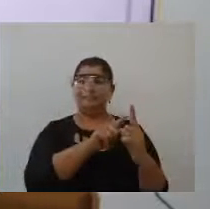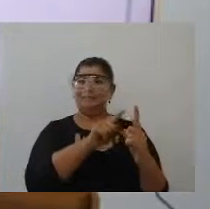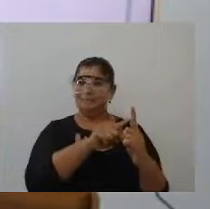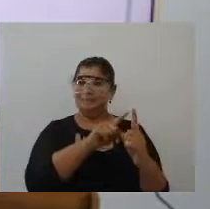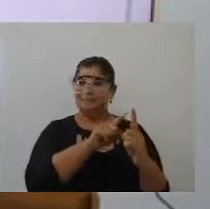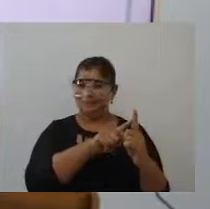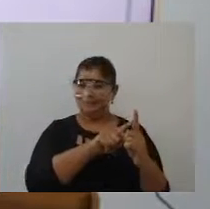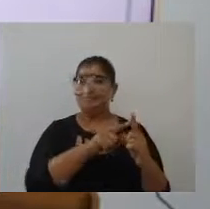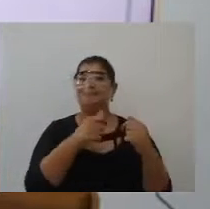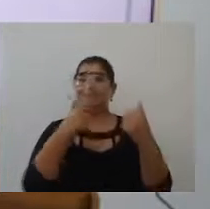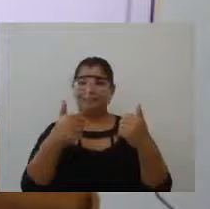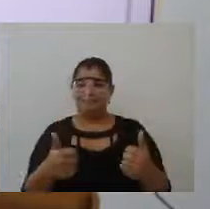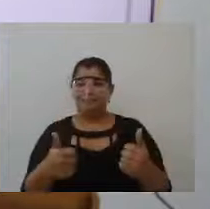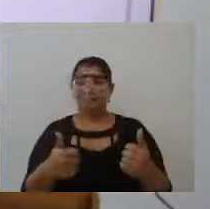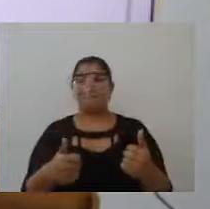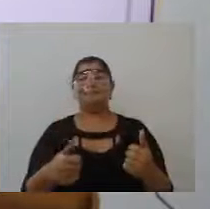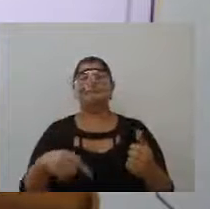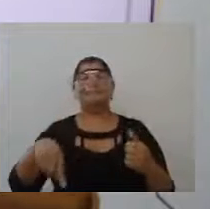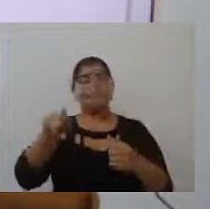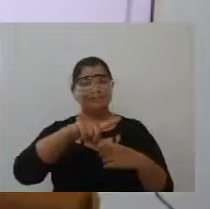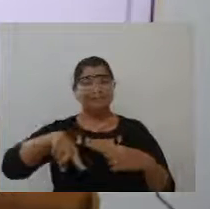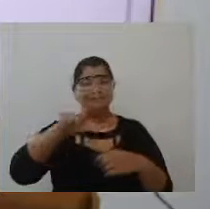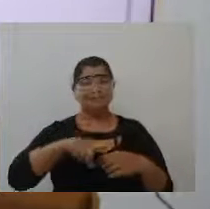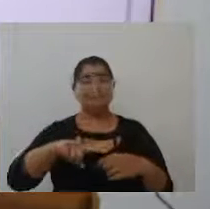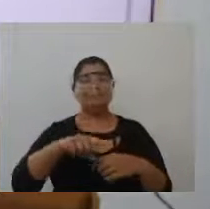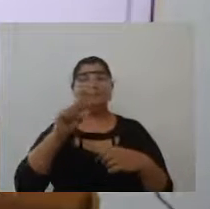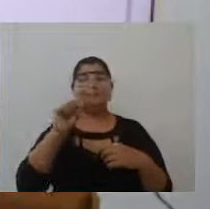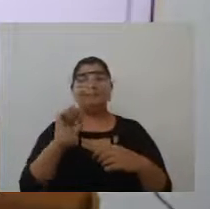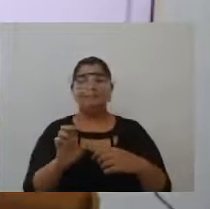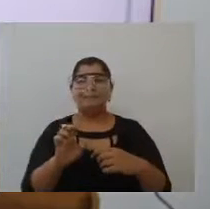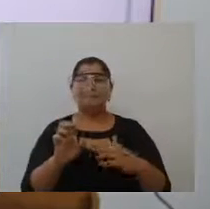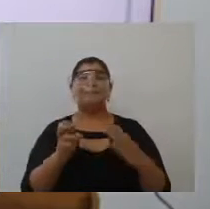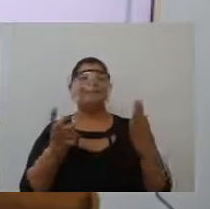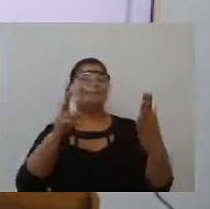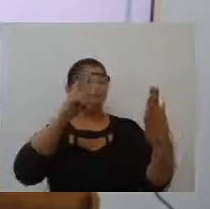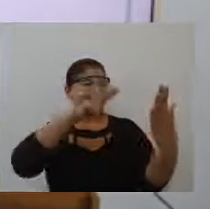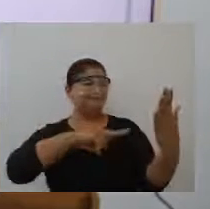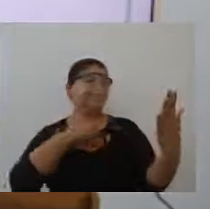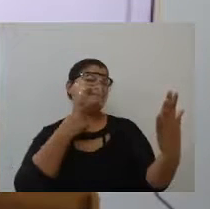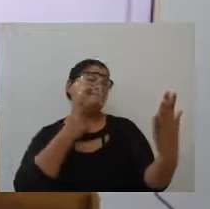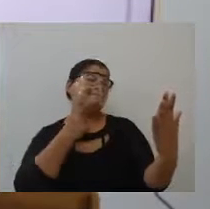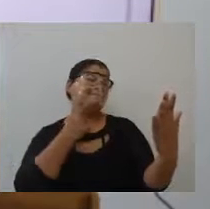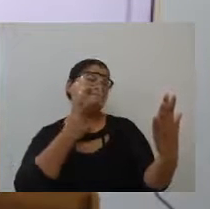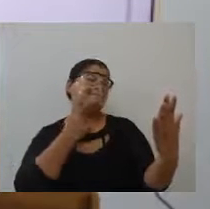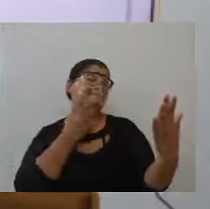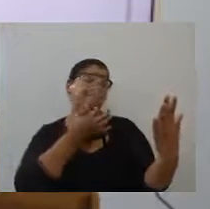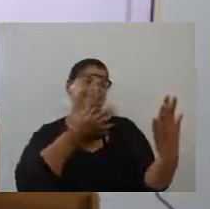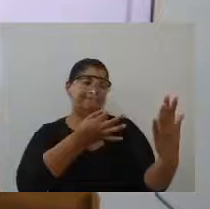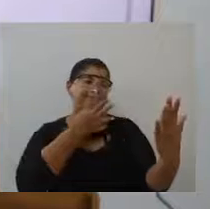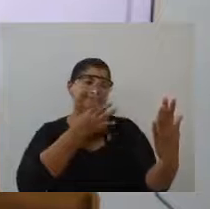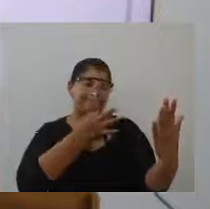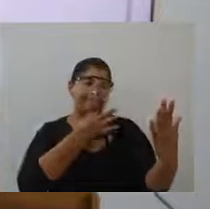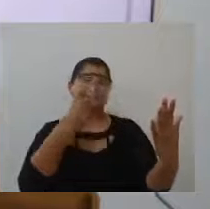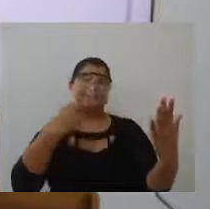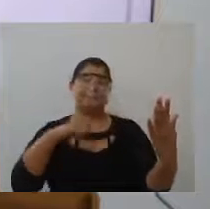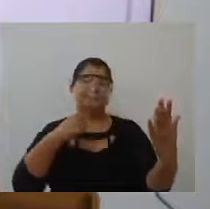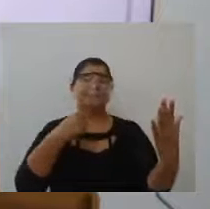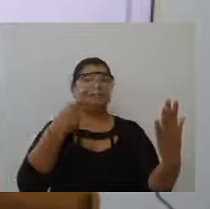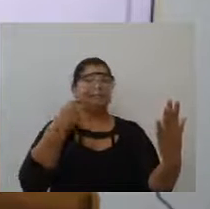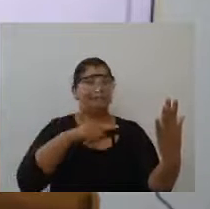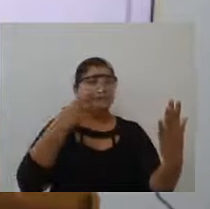anterior. Muito bem. Então vocês, ao se posicionarem diante de um texto, têm que ser crítico